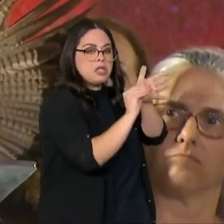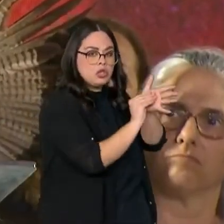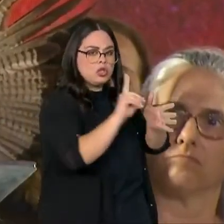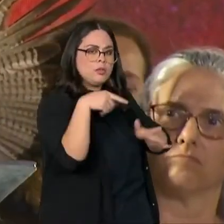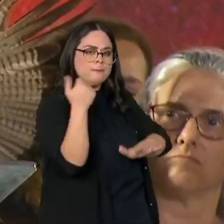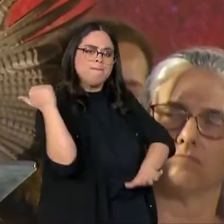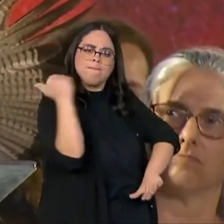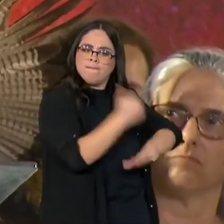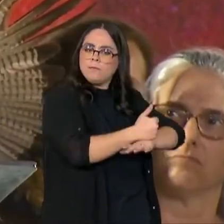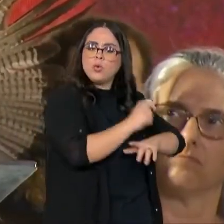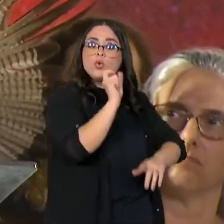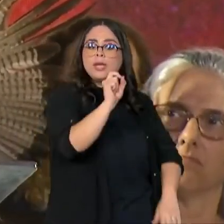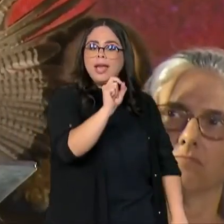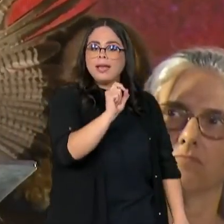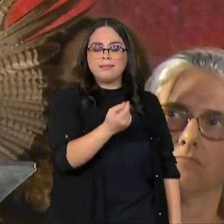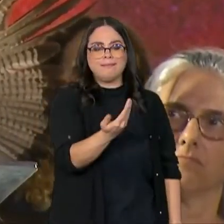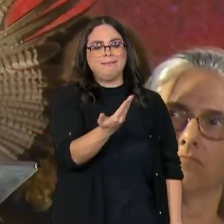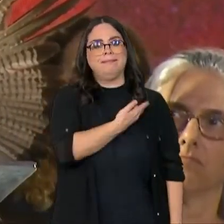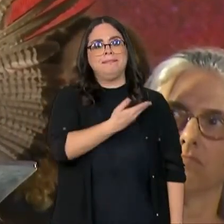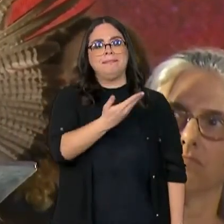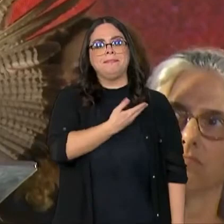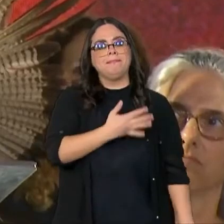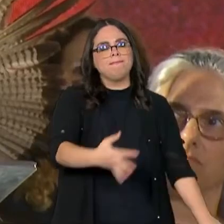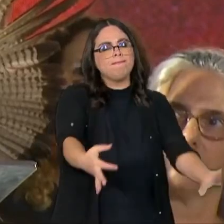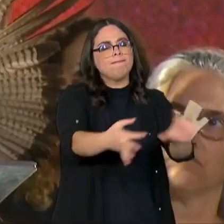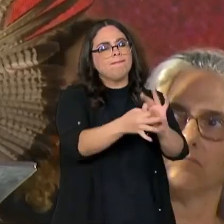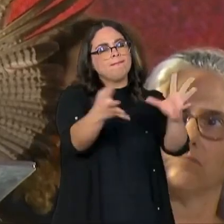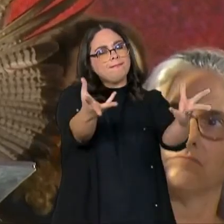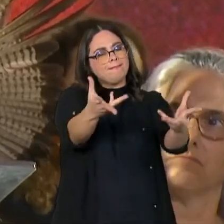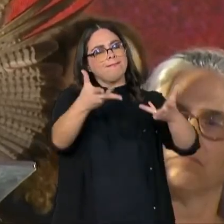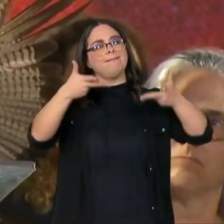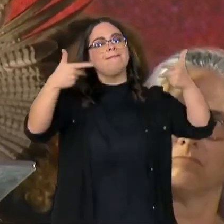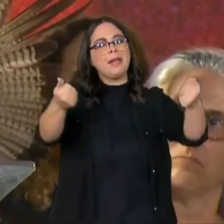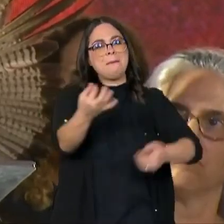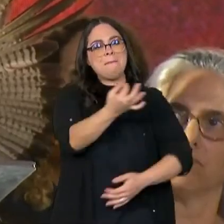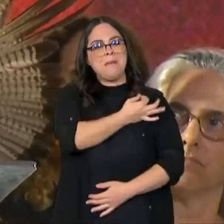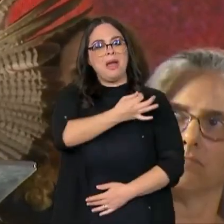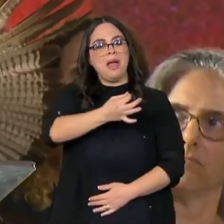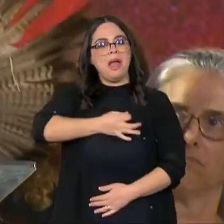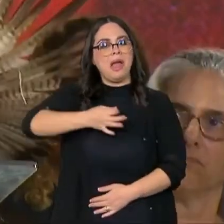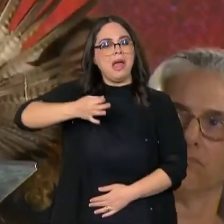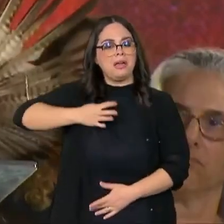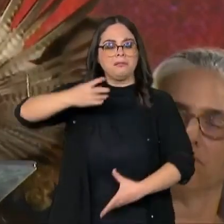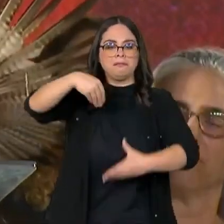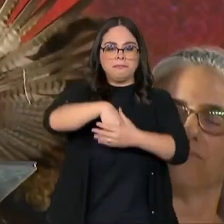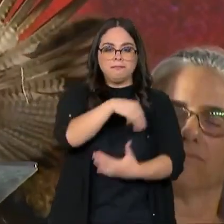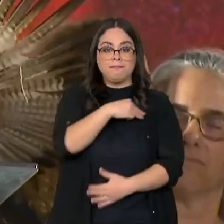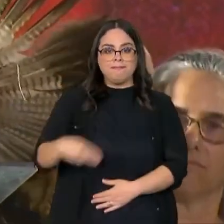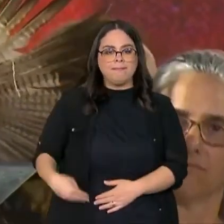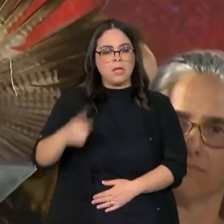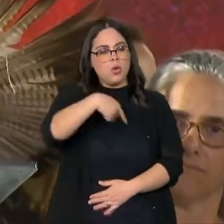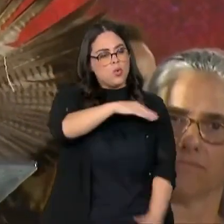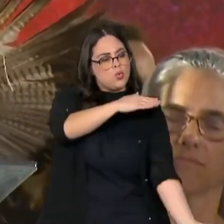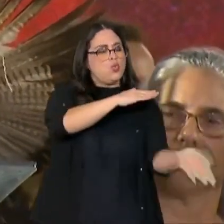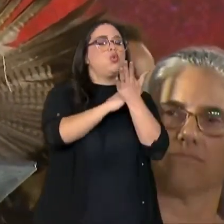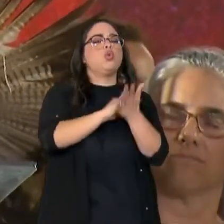nós colocamos uma companheira da qualidade da Marina Silva no Ministério para que ela ajude a